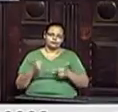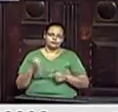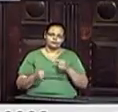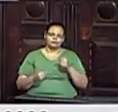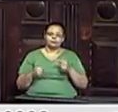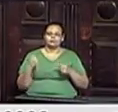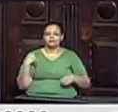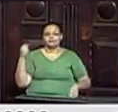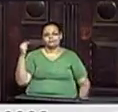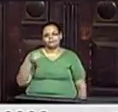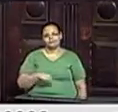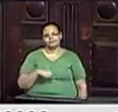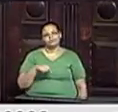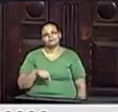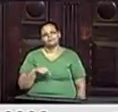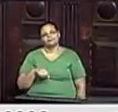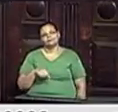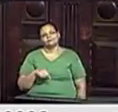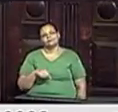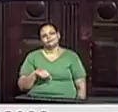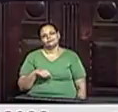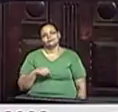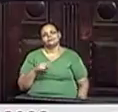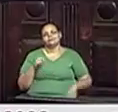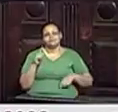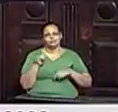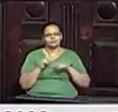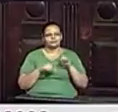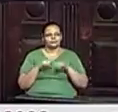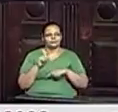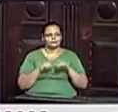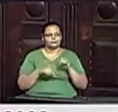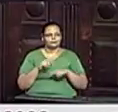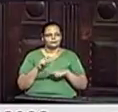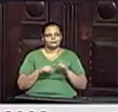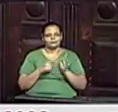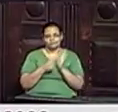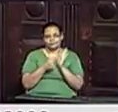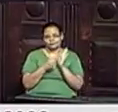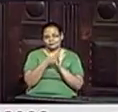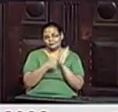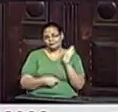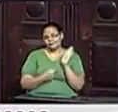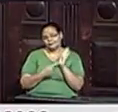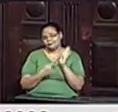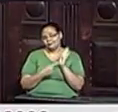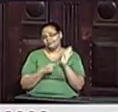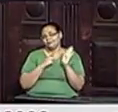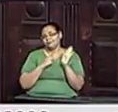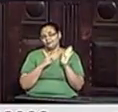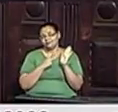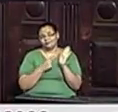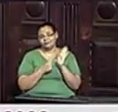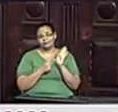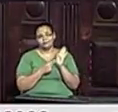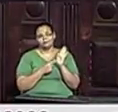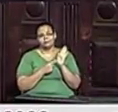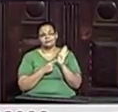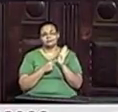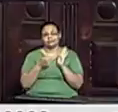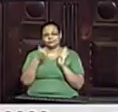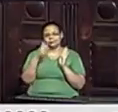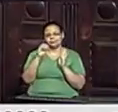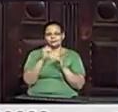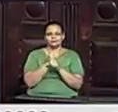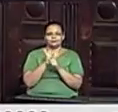E vim aqui com material na mão, porque tive a oportunidade, há uma década